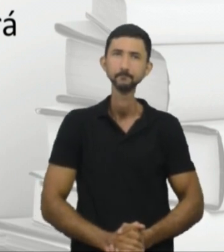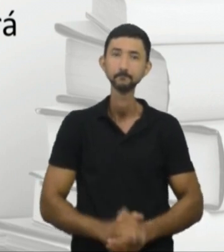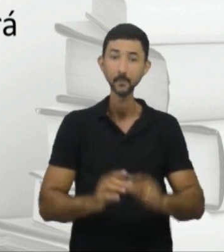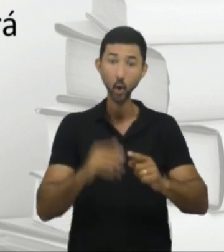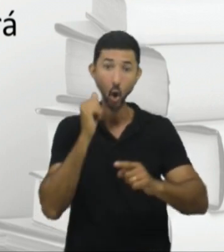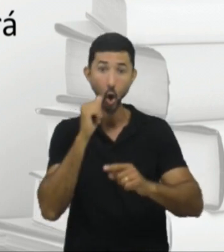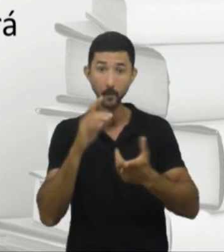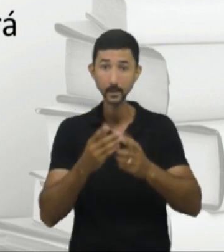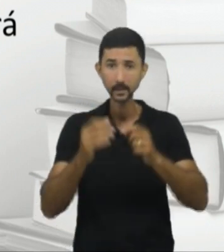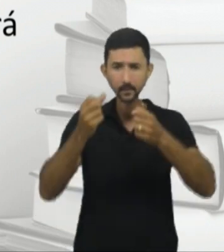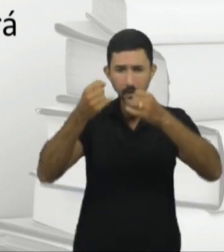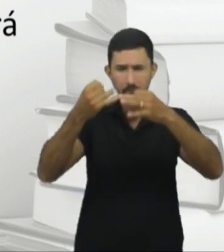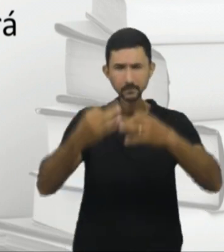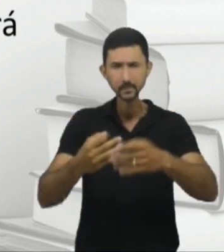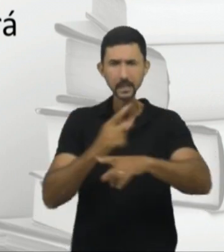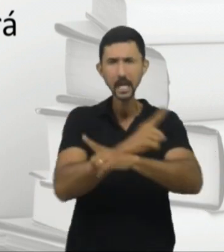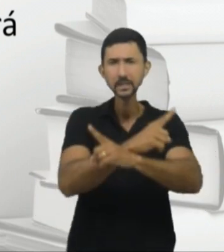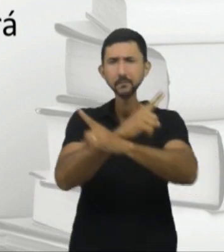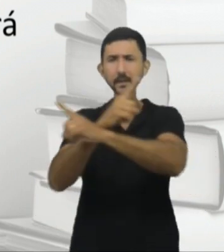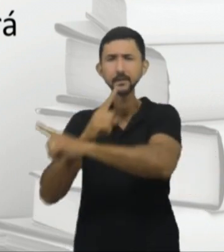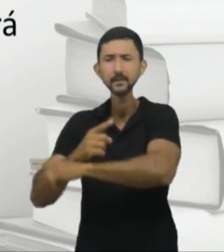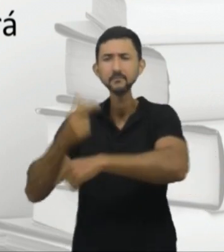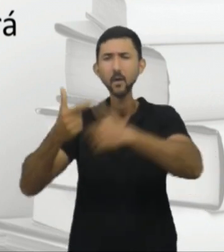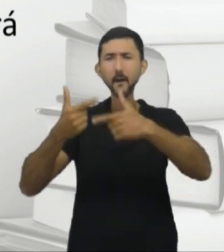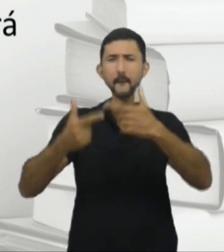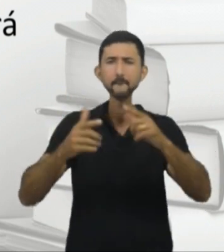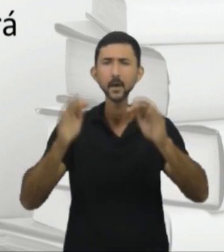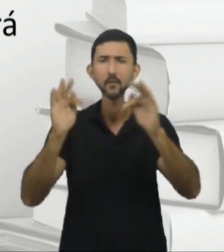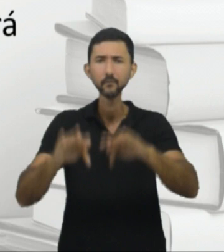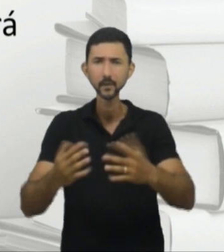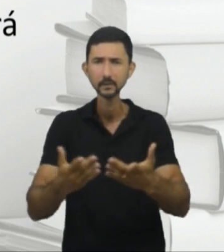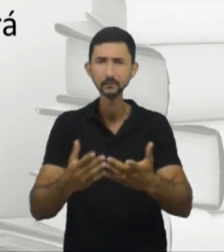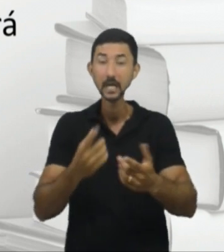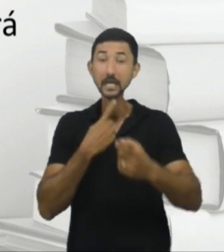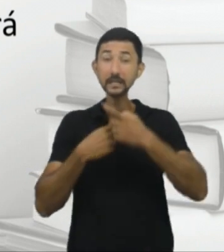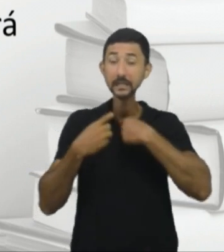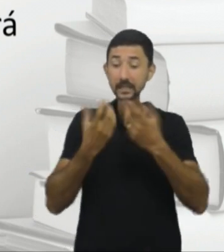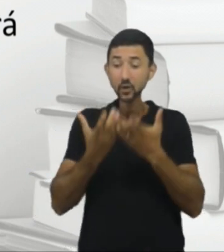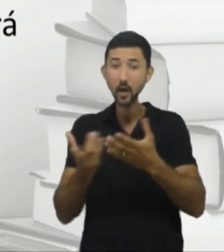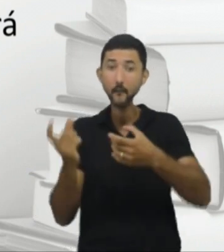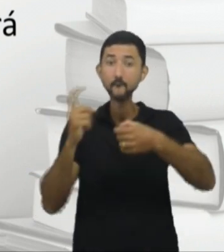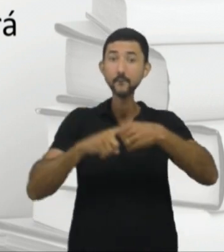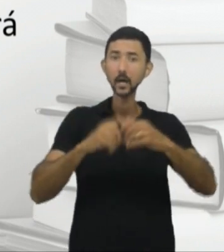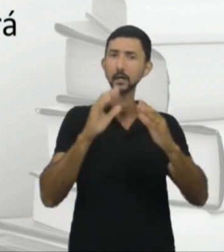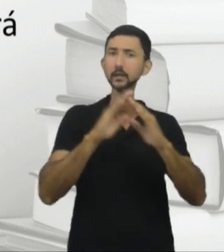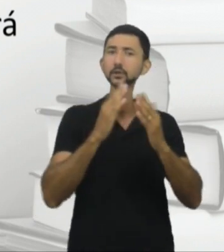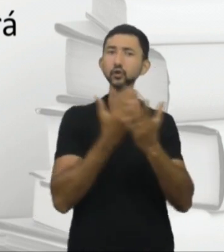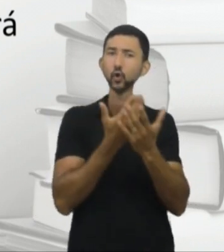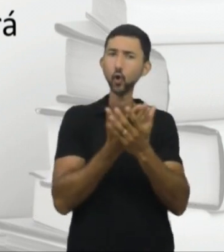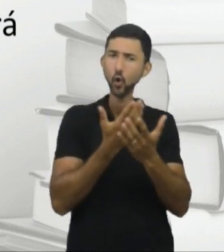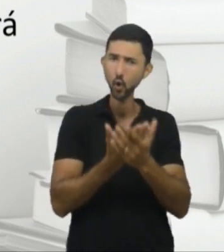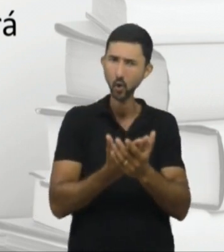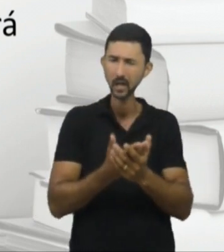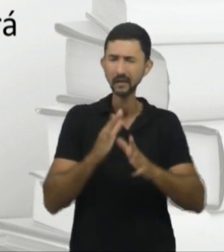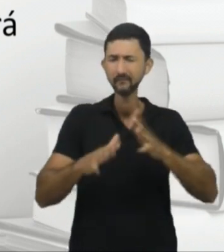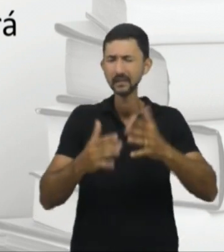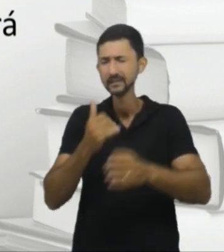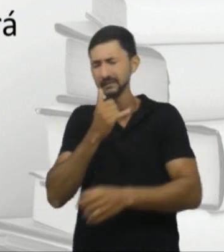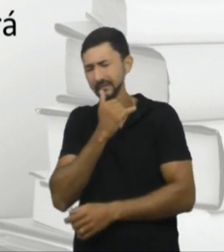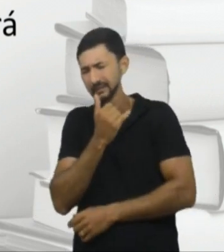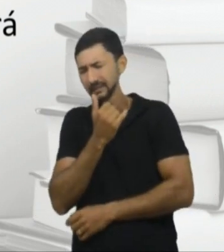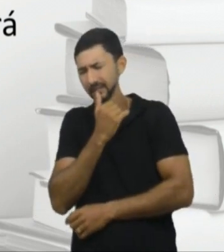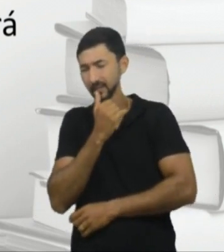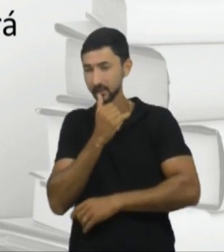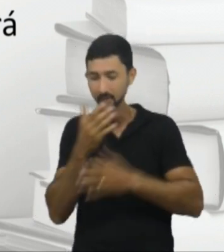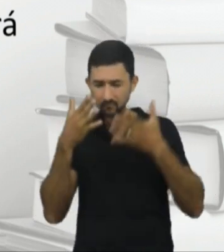N também fala sobre sua esperança pelo fim da guerra e seu maior desejo, que é voltar à escola. Mesmo quando desanima, N